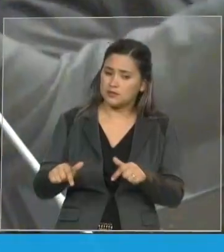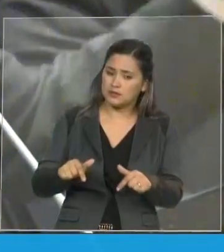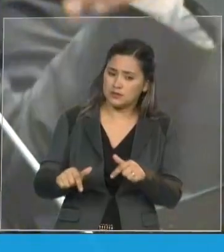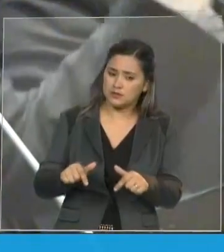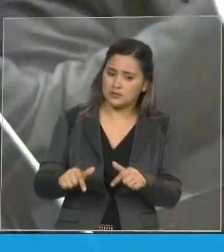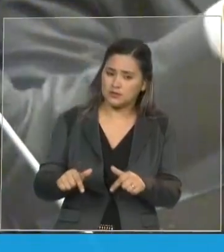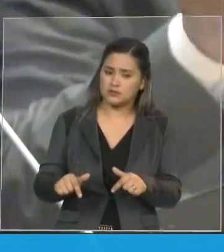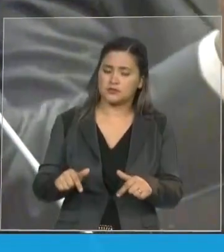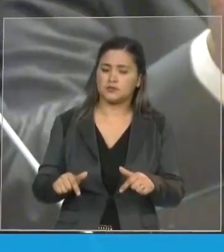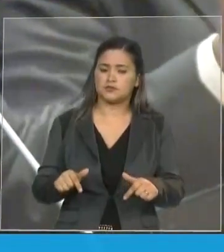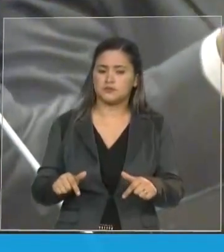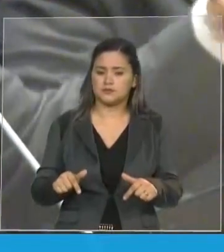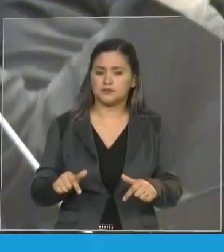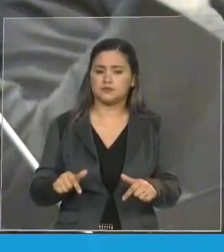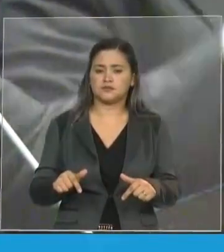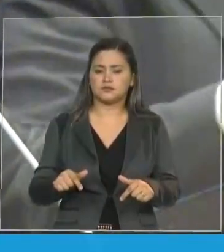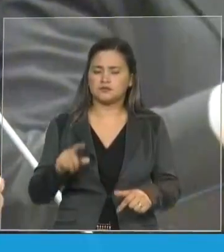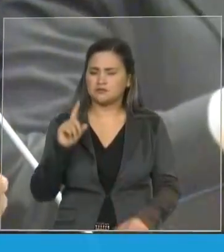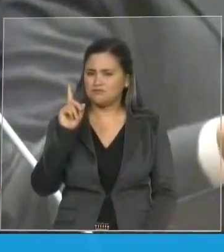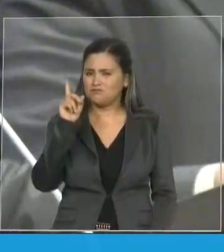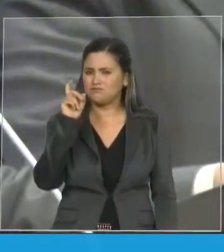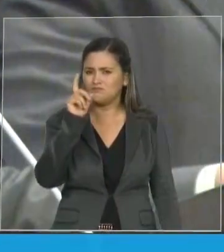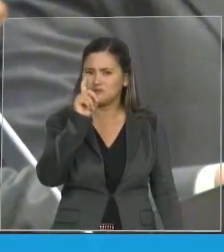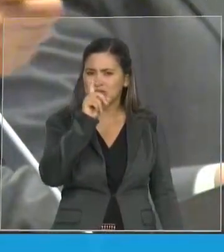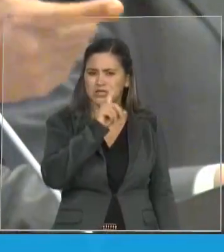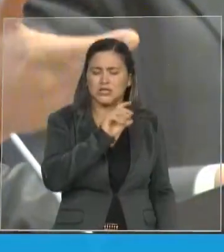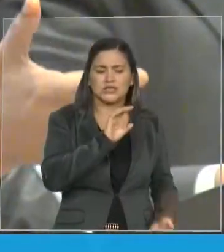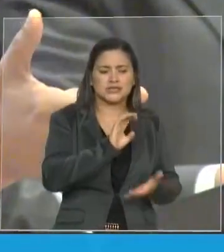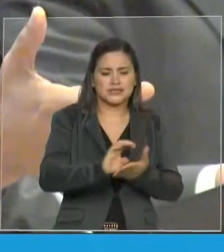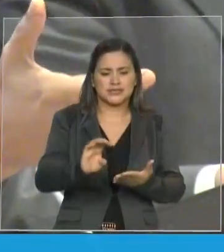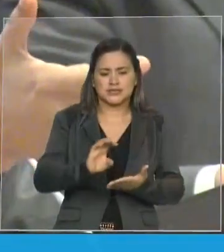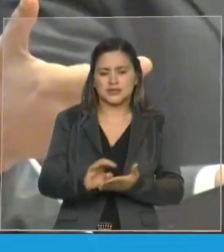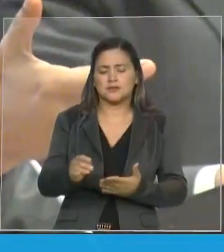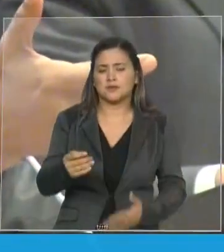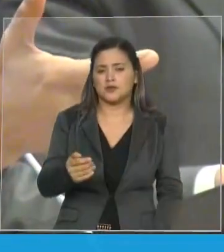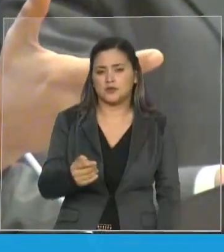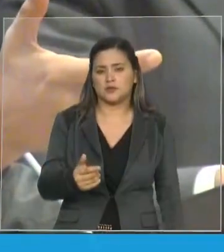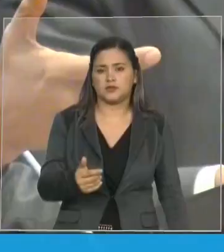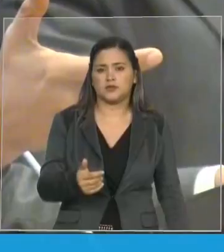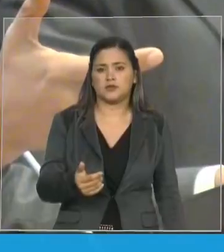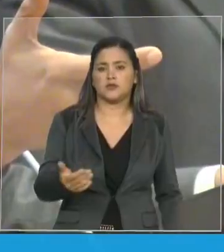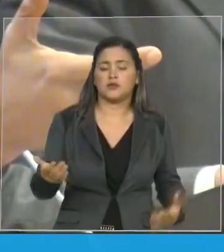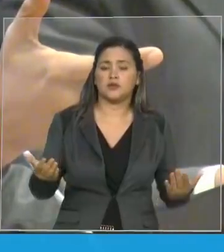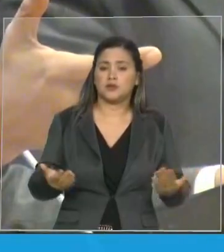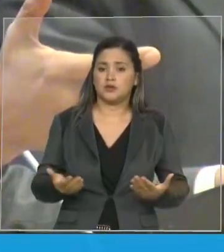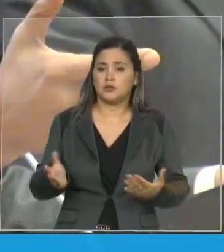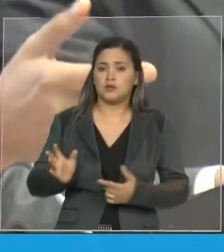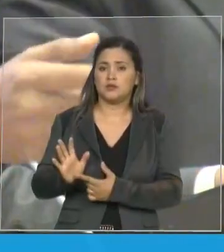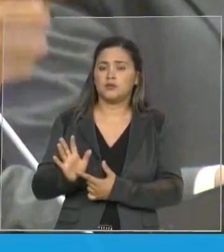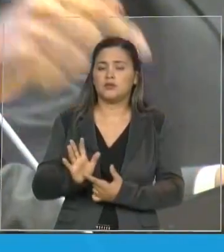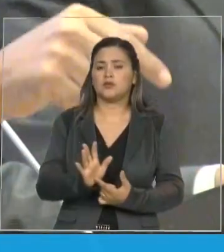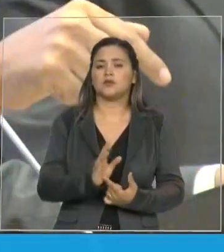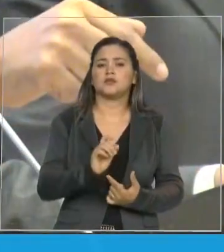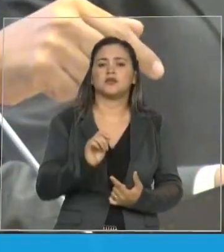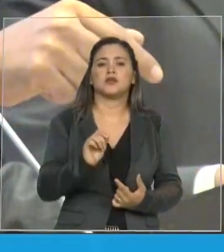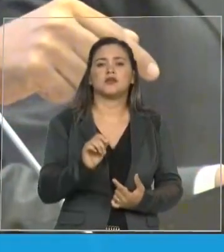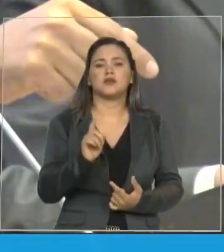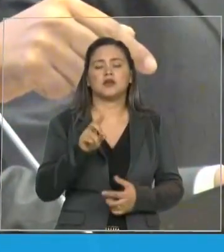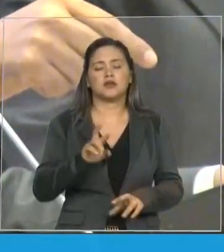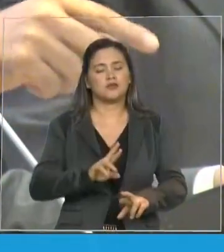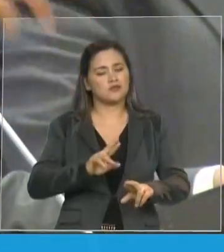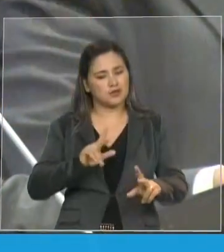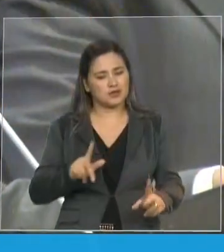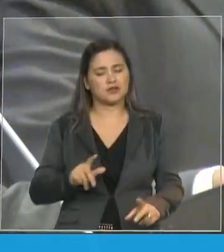e dentro de uma conjuntura difícil, de escassez de recursos, e que aqui aponta um caminho diferenciado. A nossa capital,